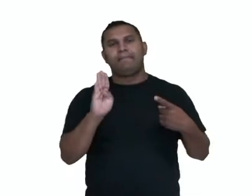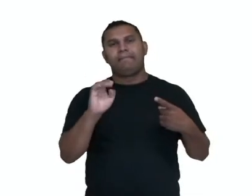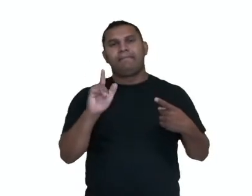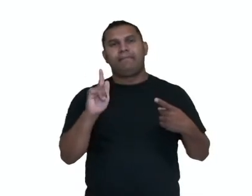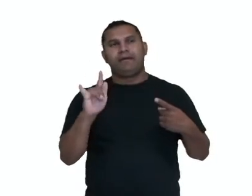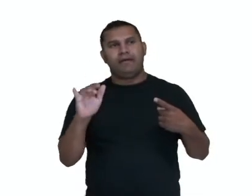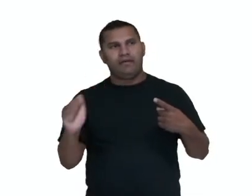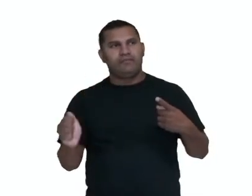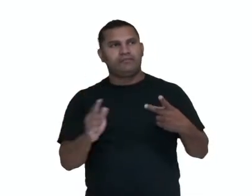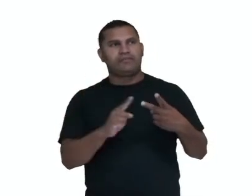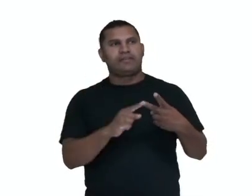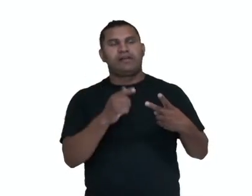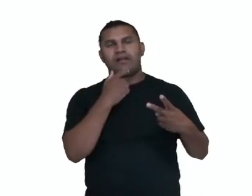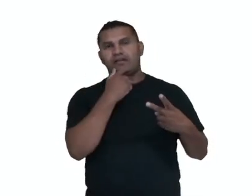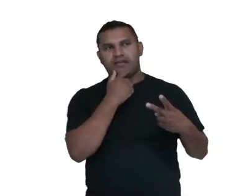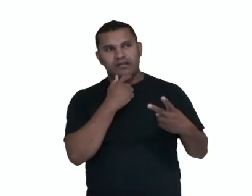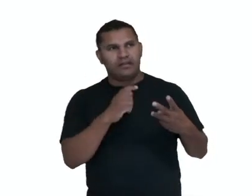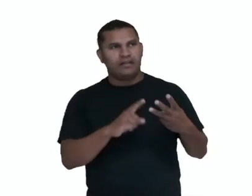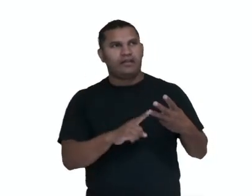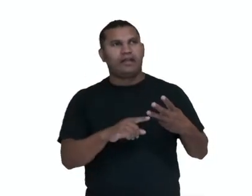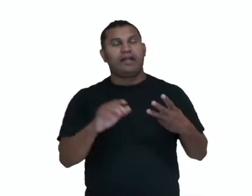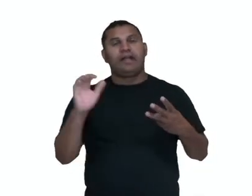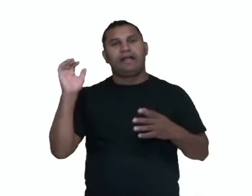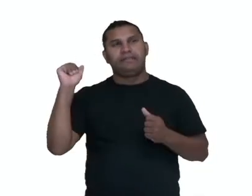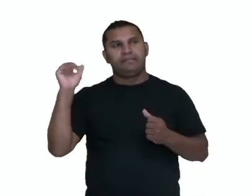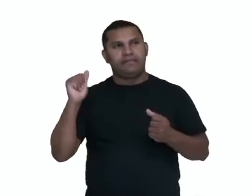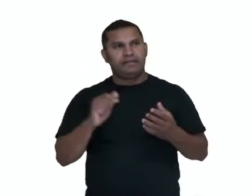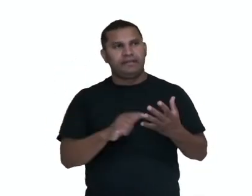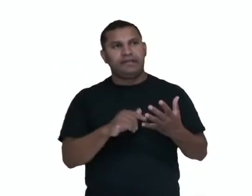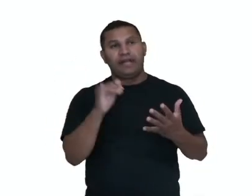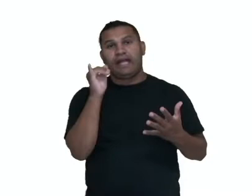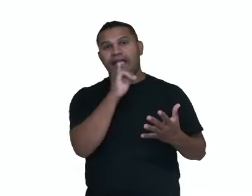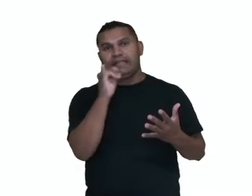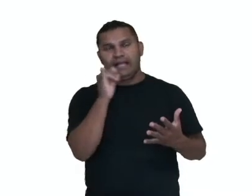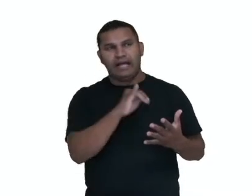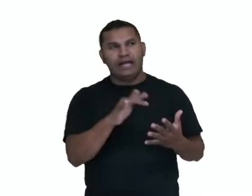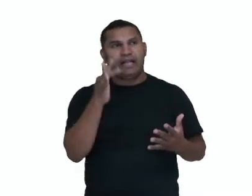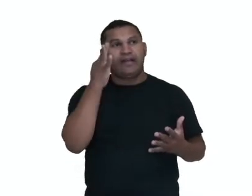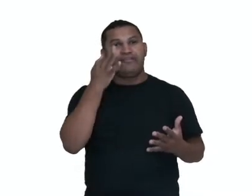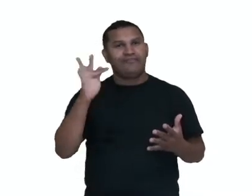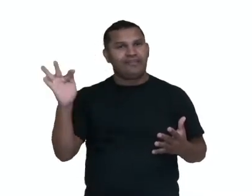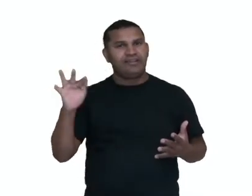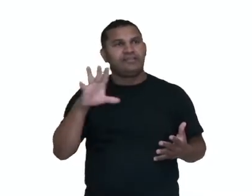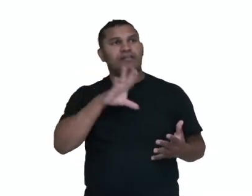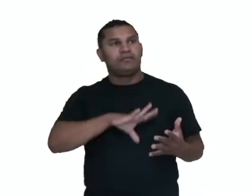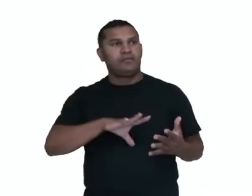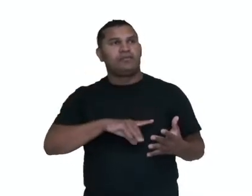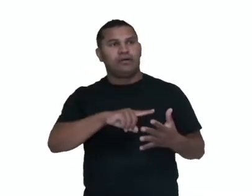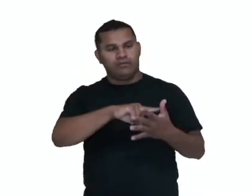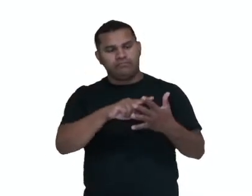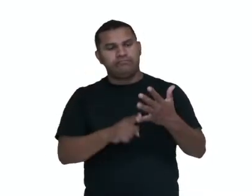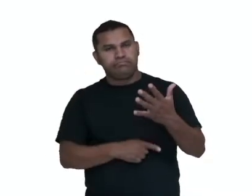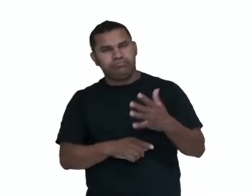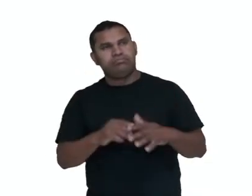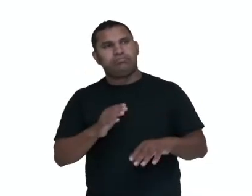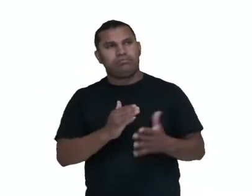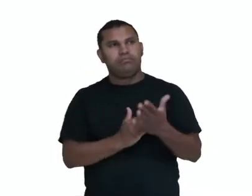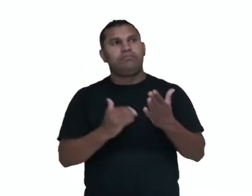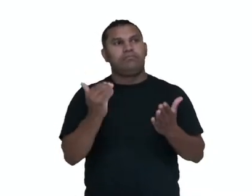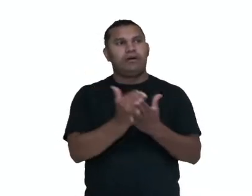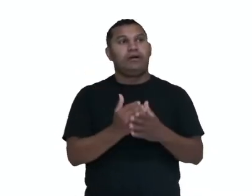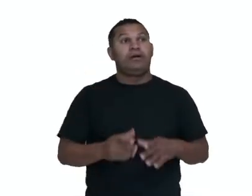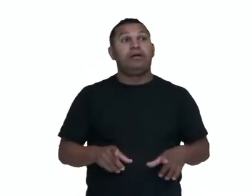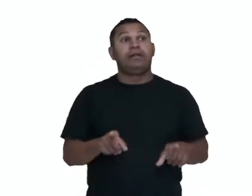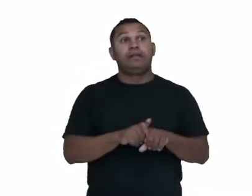Itália, França e Portugal, os principais países que partilharam o continente africano, sendo a França e a Inglaterra os